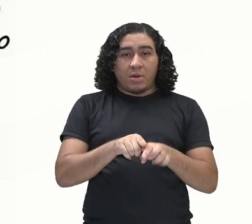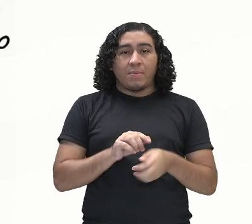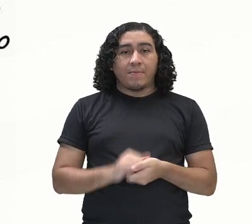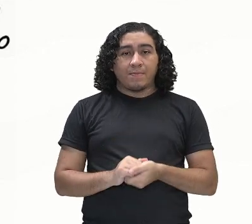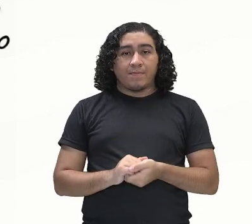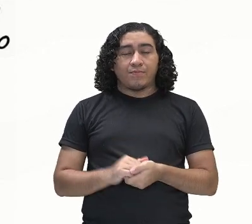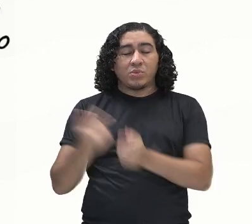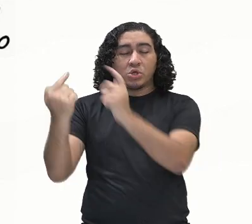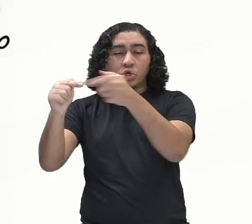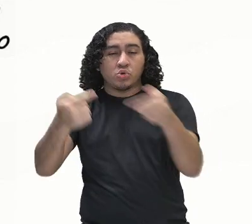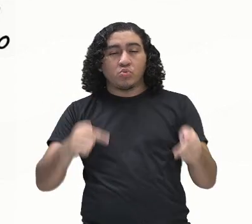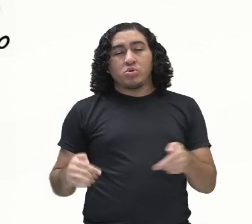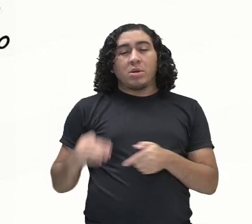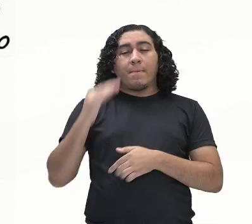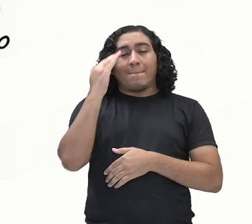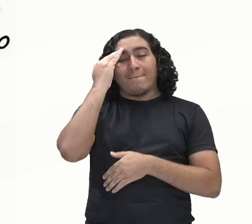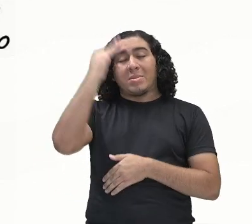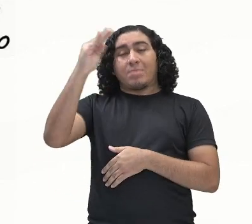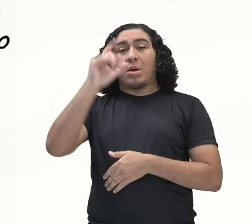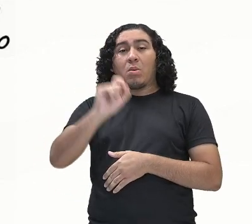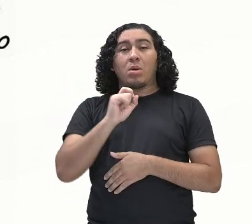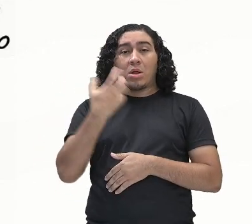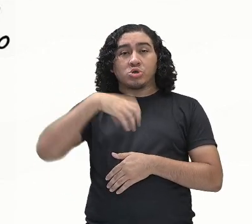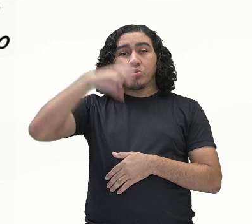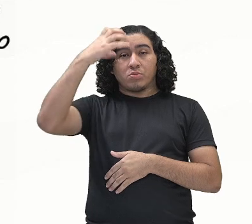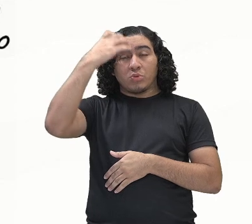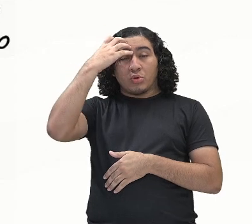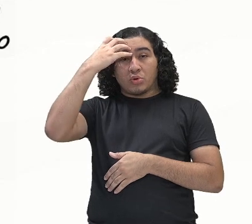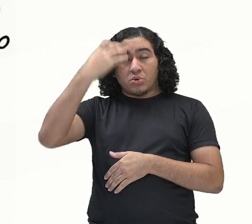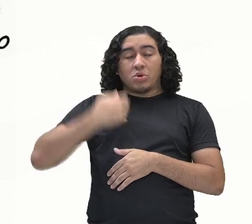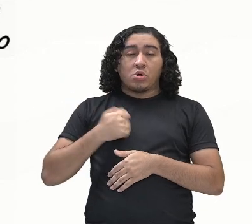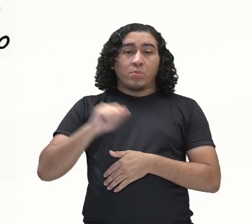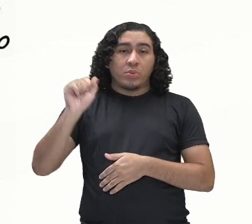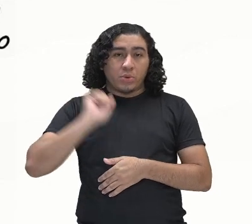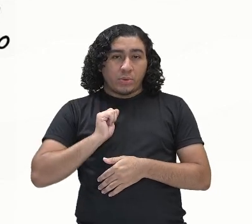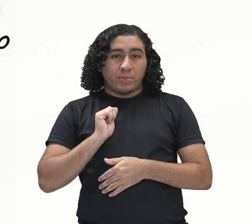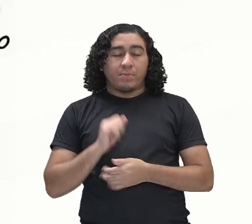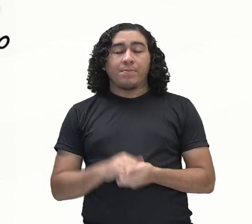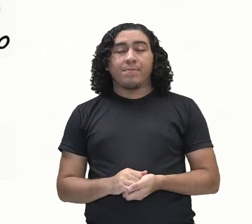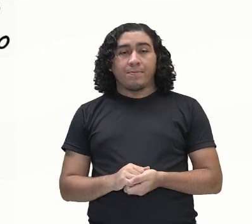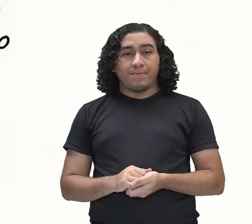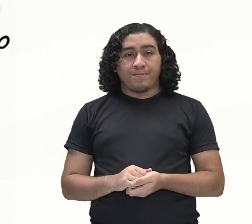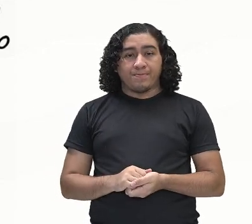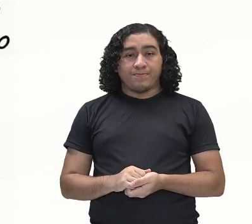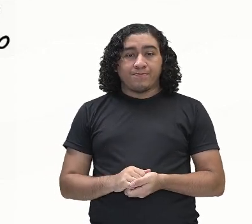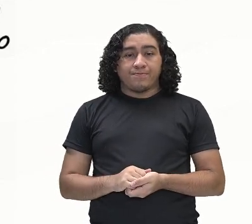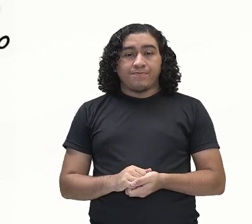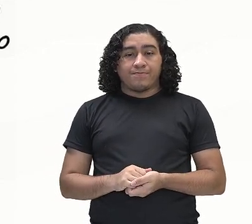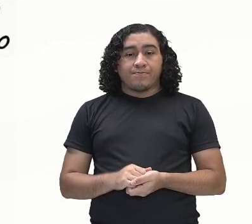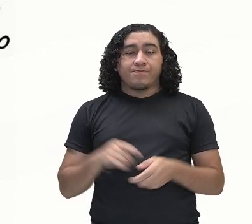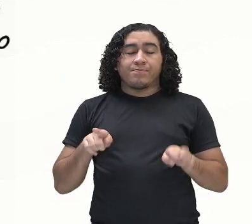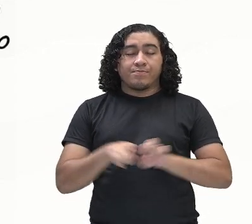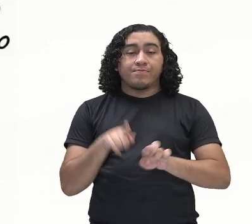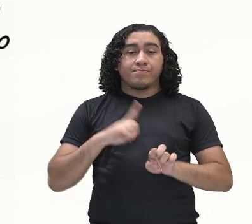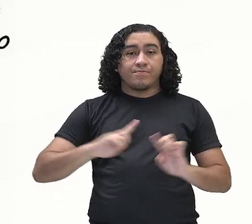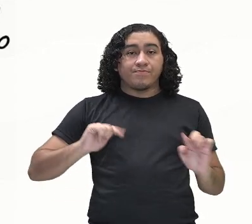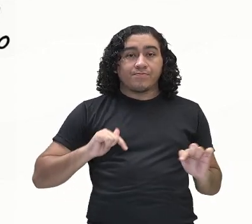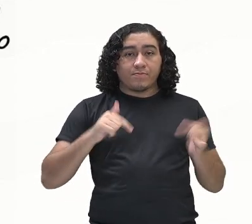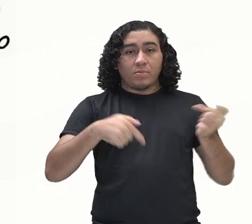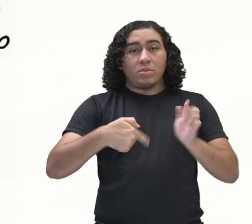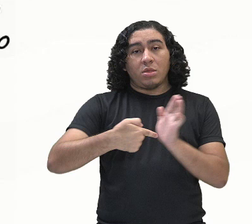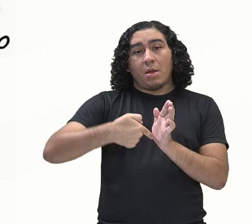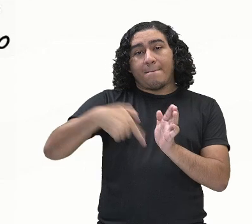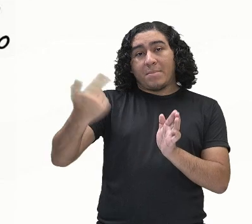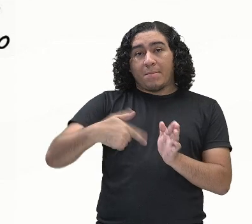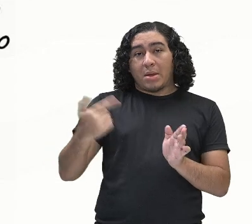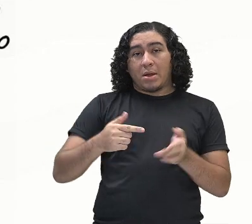aqui, principalmente com a coroa espanhola. Aí temos também, na atuação do primeiro-ministro, né, a